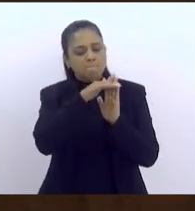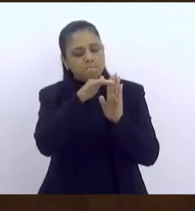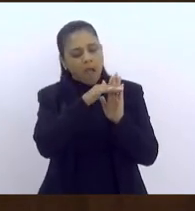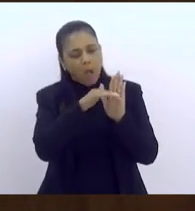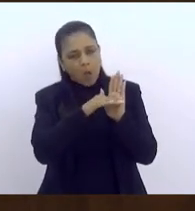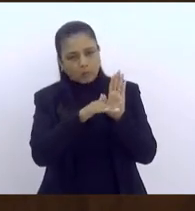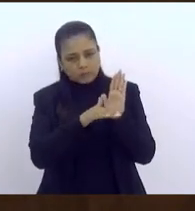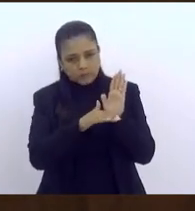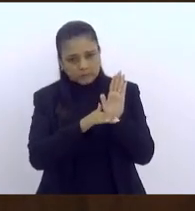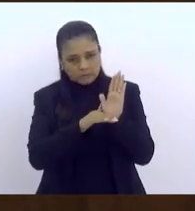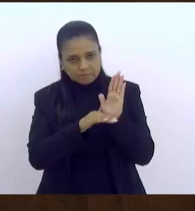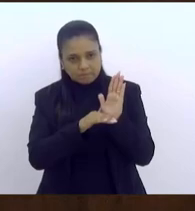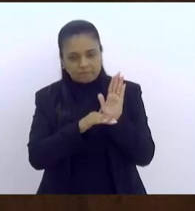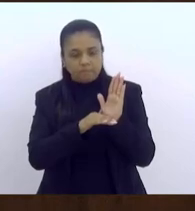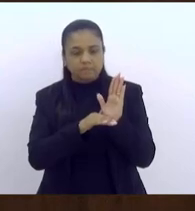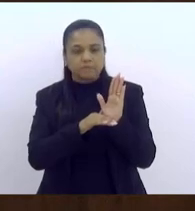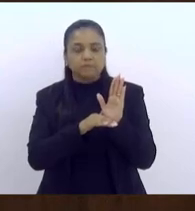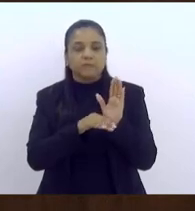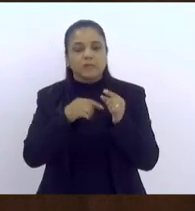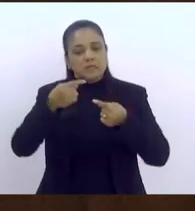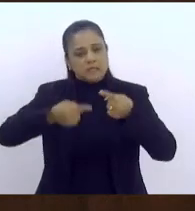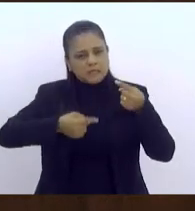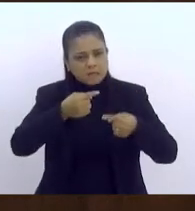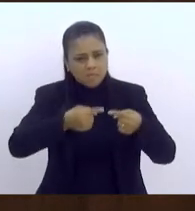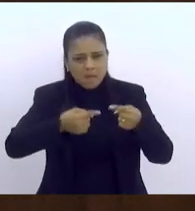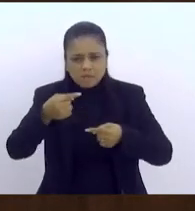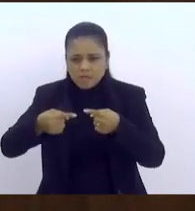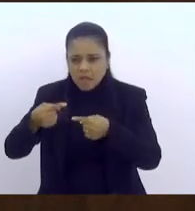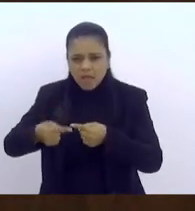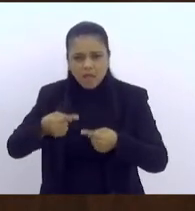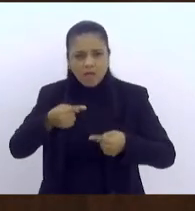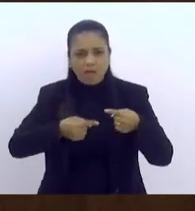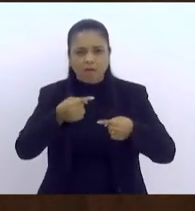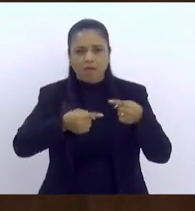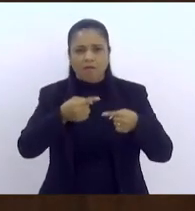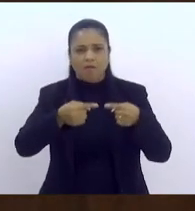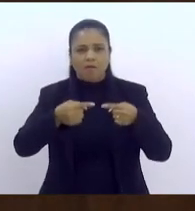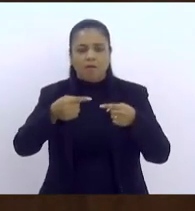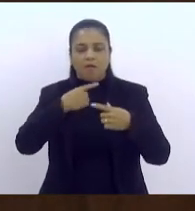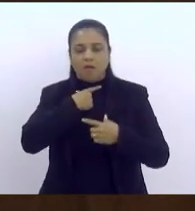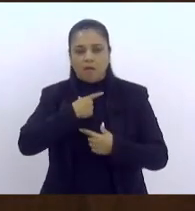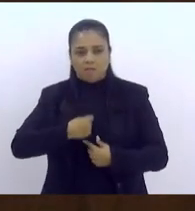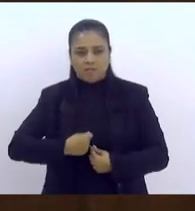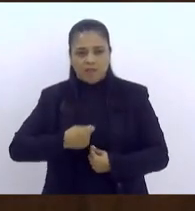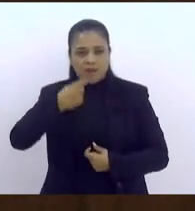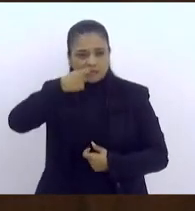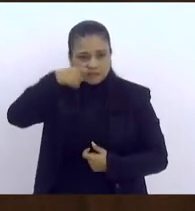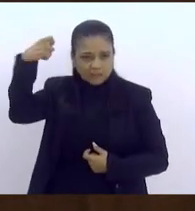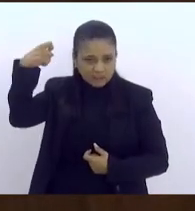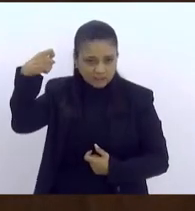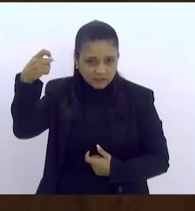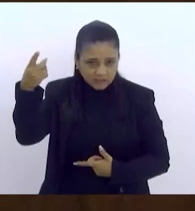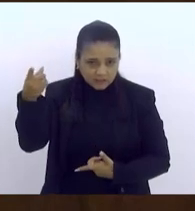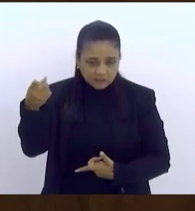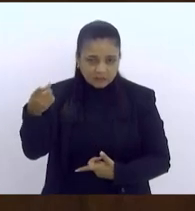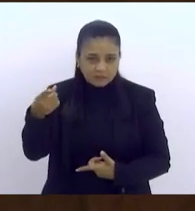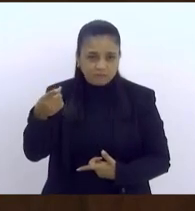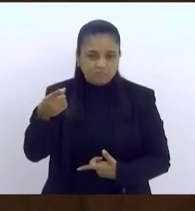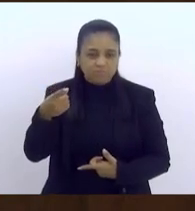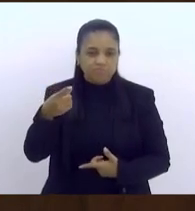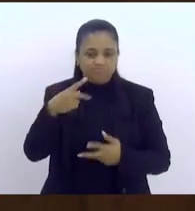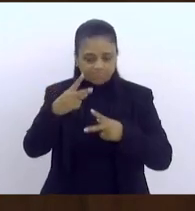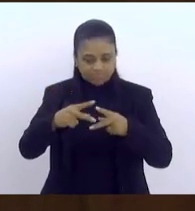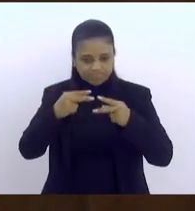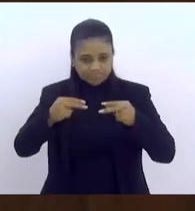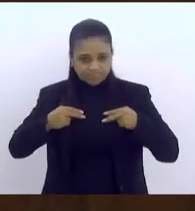casa vem debatendo as medalhas Tiradentes de forma a gravar